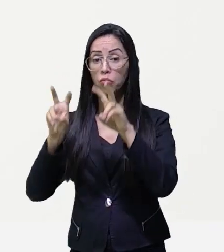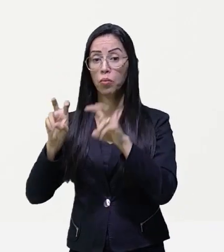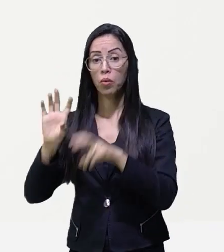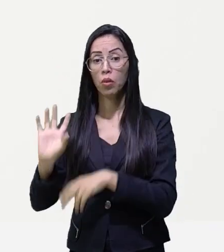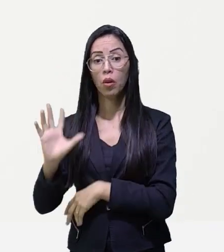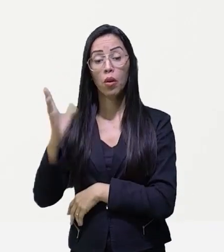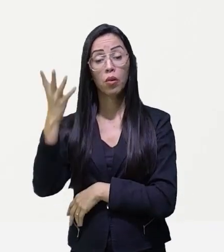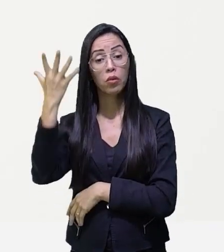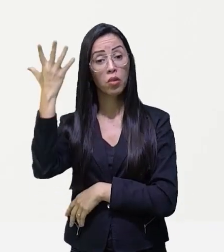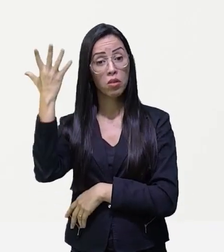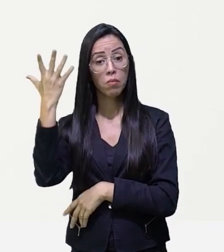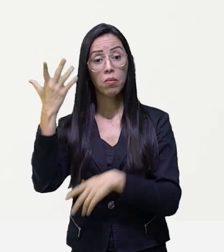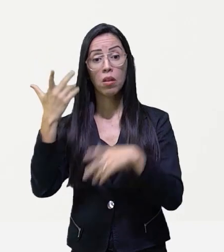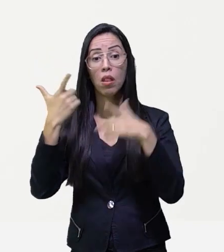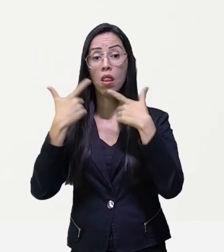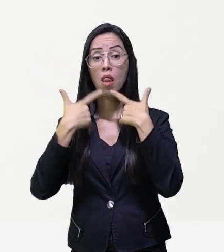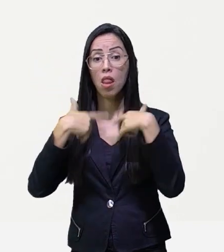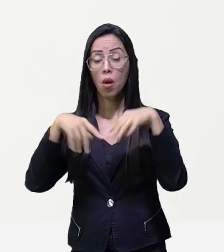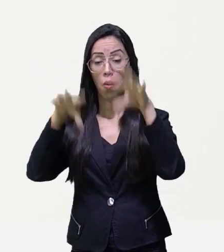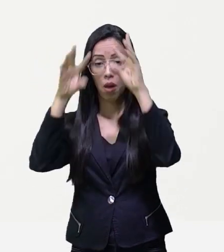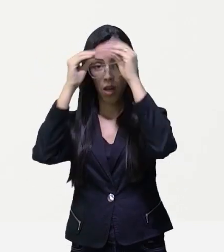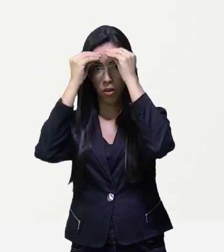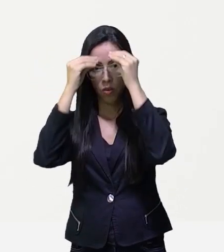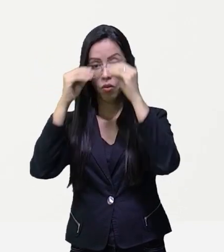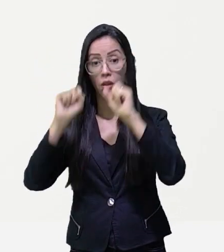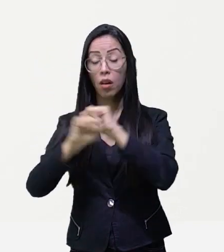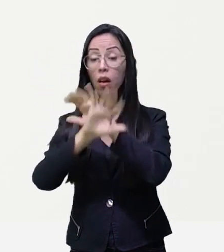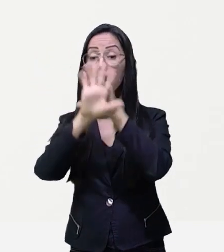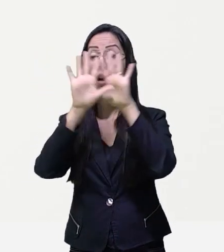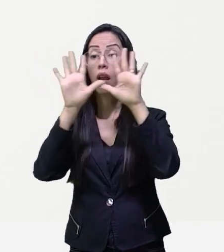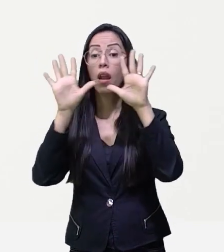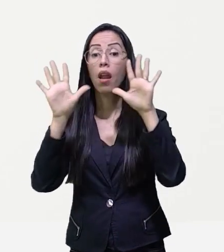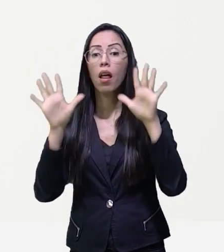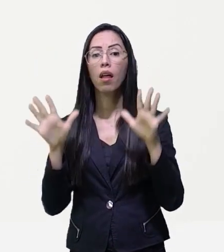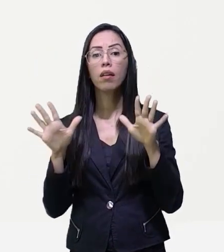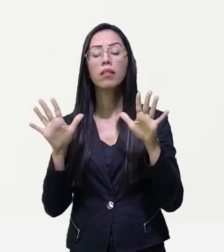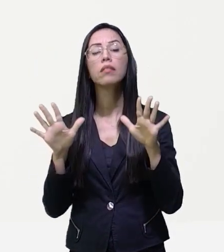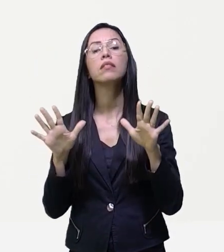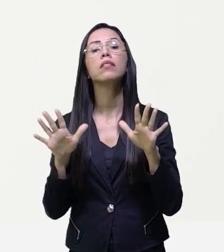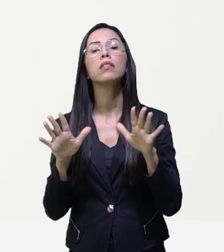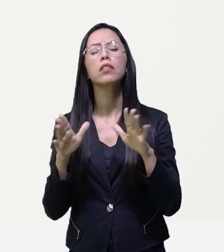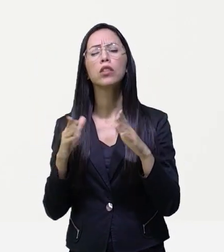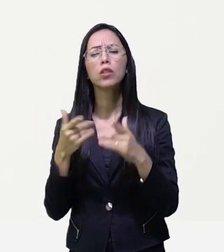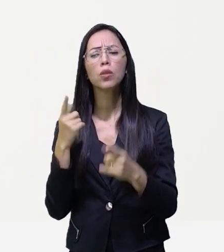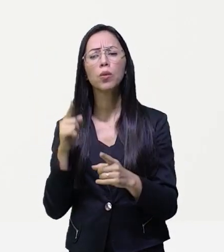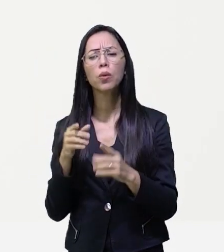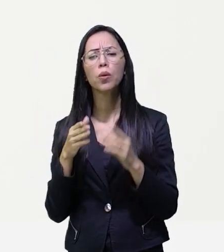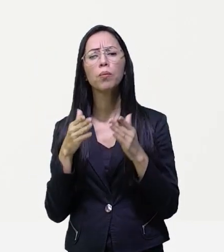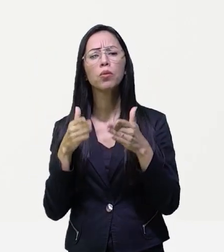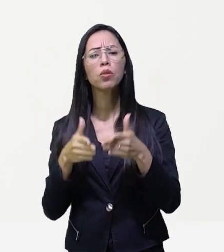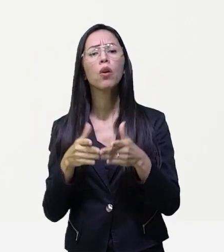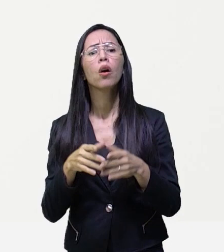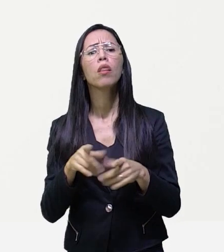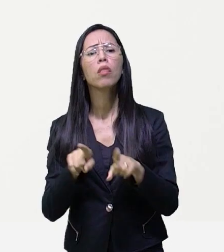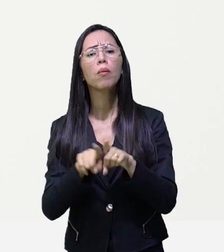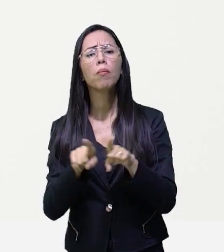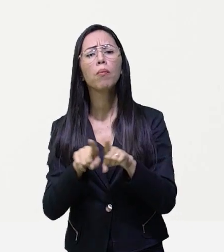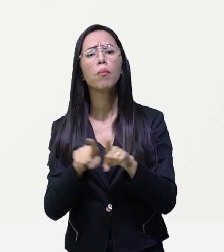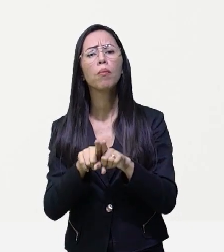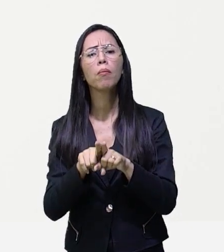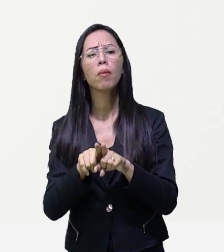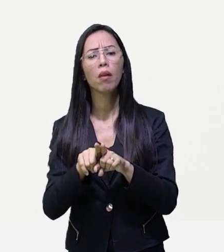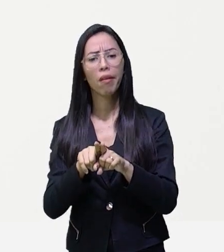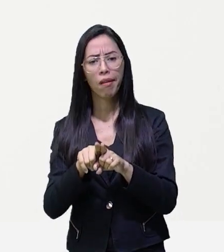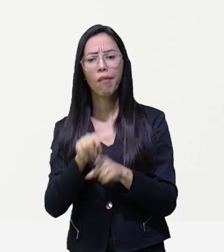e concisa. Exatamente, olha só, crianças. Ele é encontrado em muitos gêneros